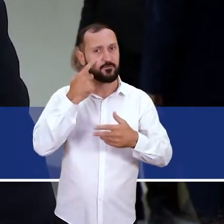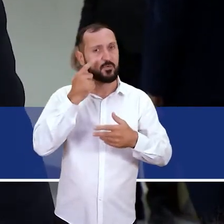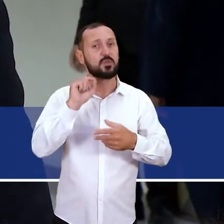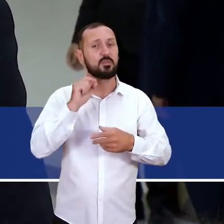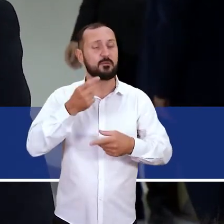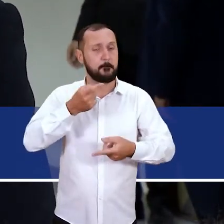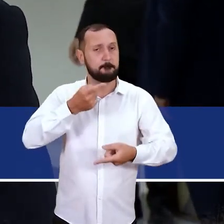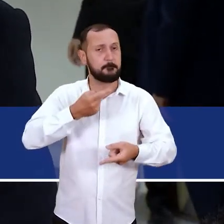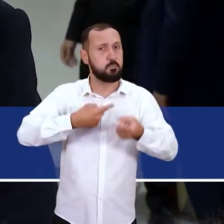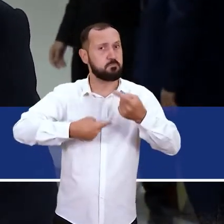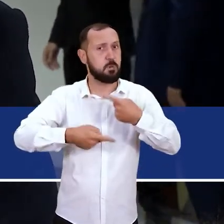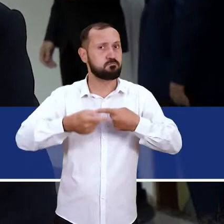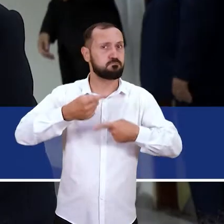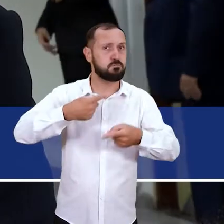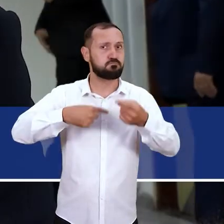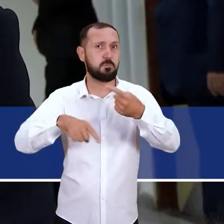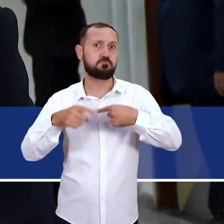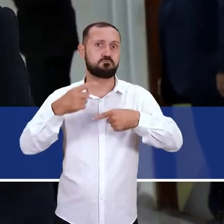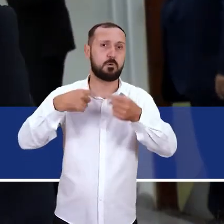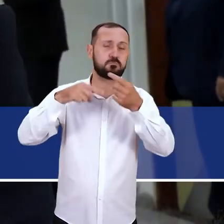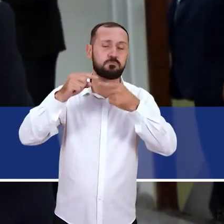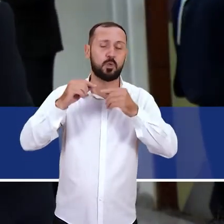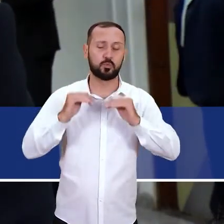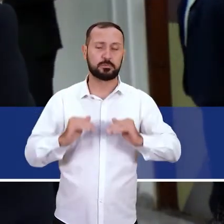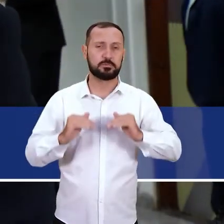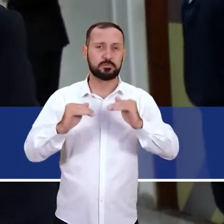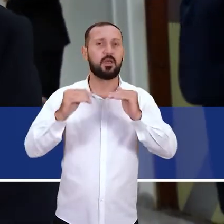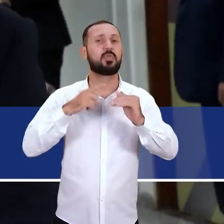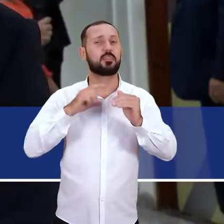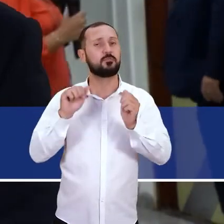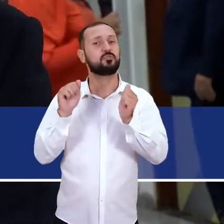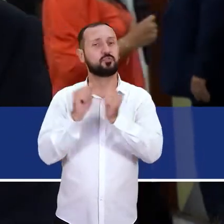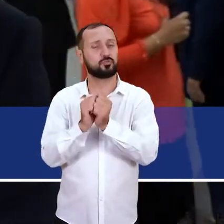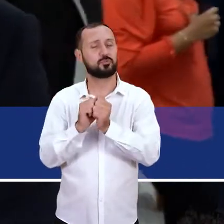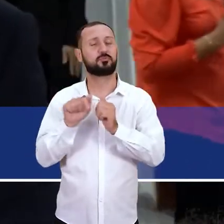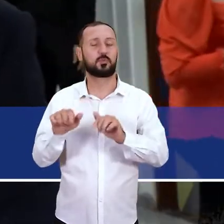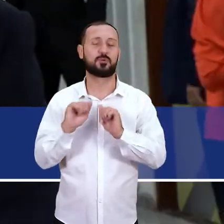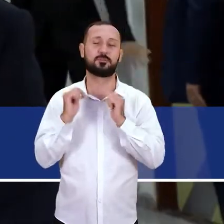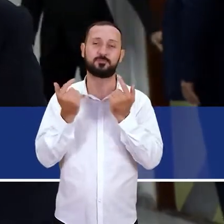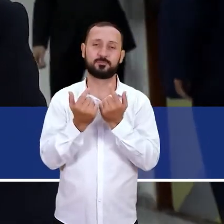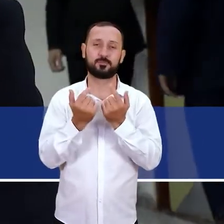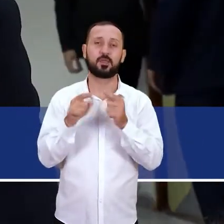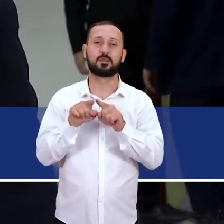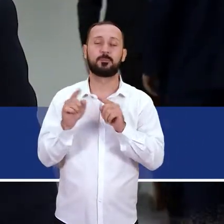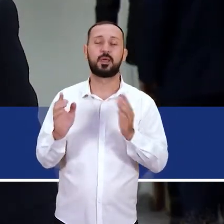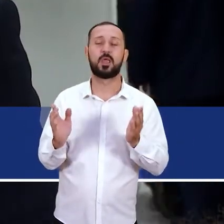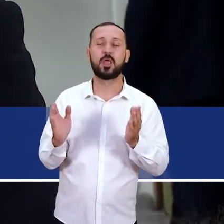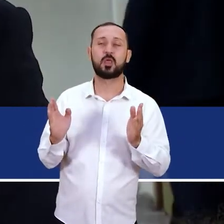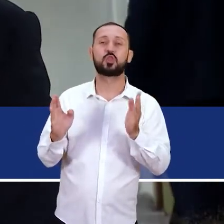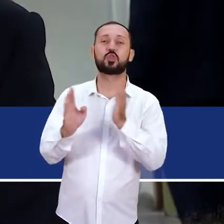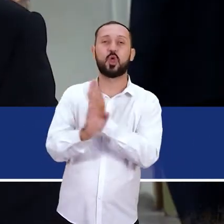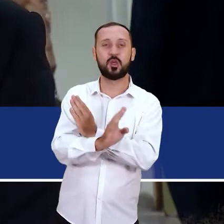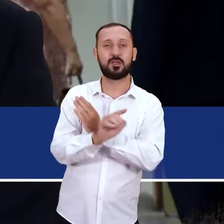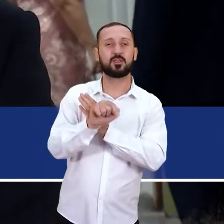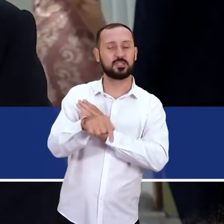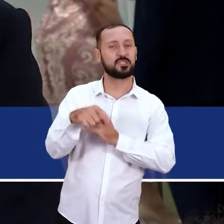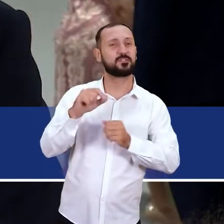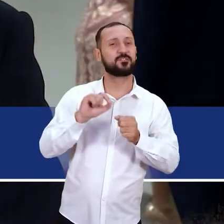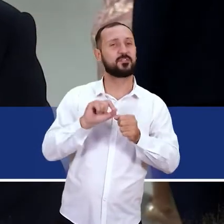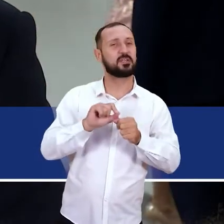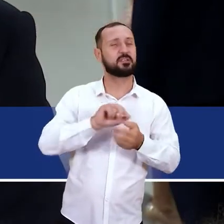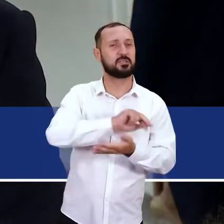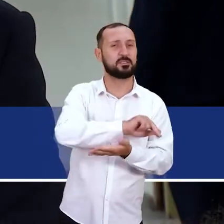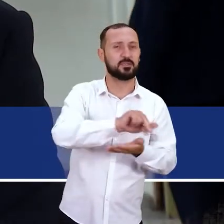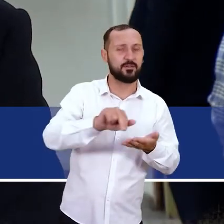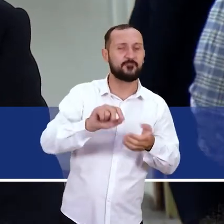muitos avanços nesses 37 anos, todos eles passaram pela Casa. Em troca, a Defensoria Pública já